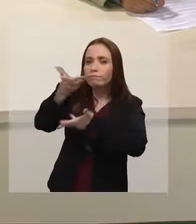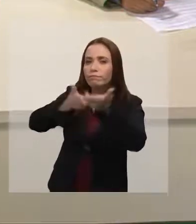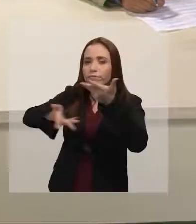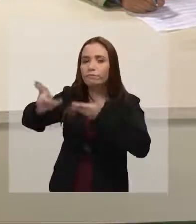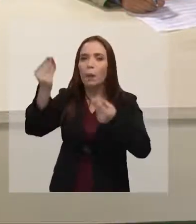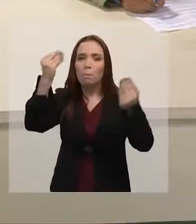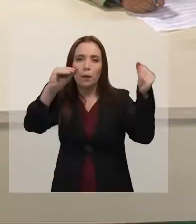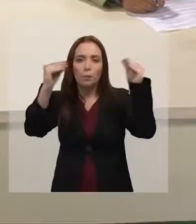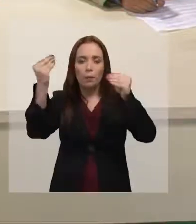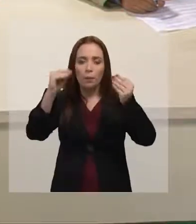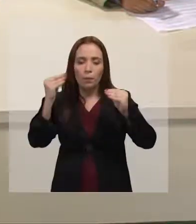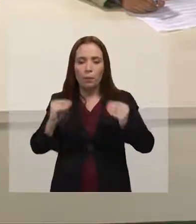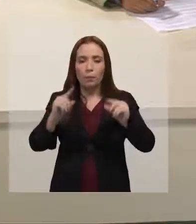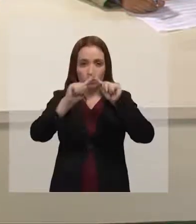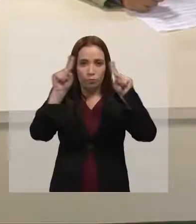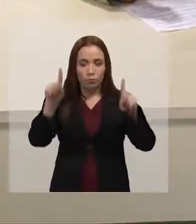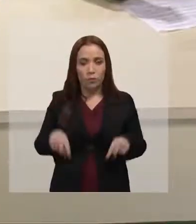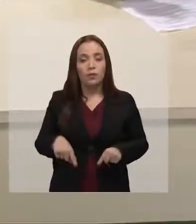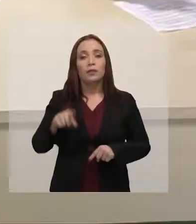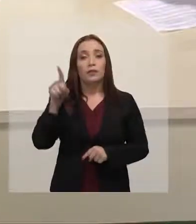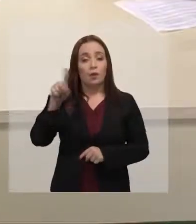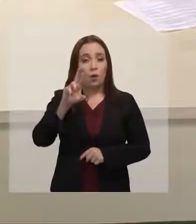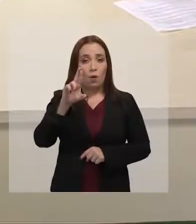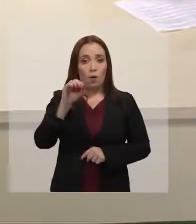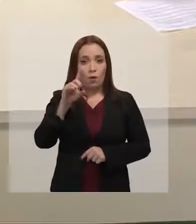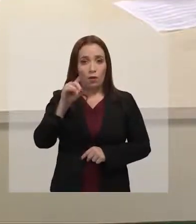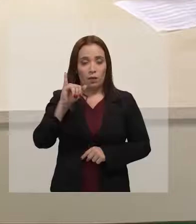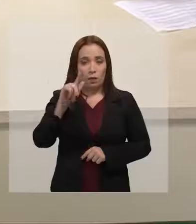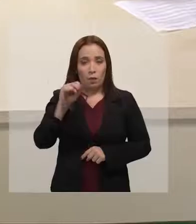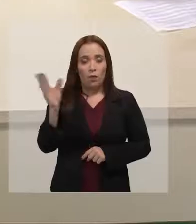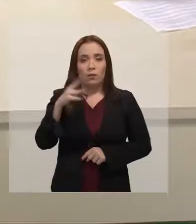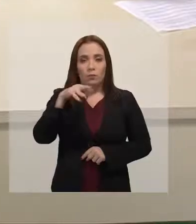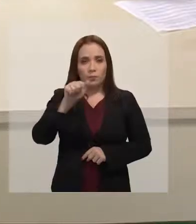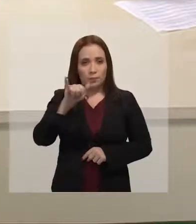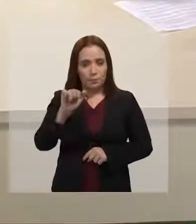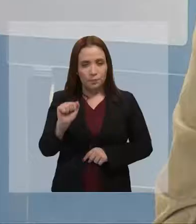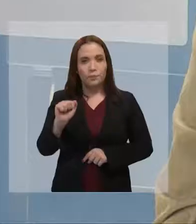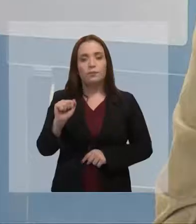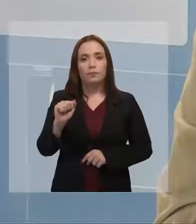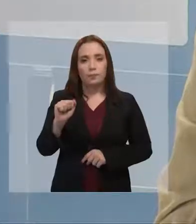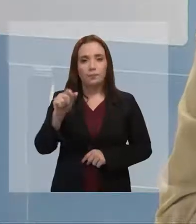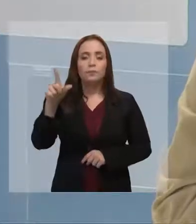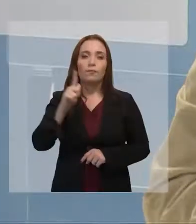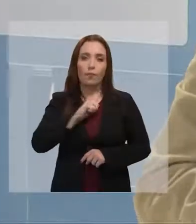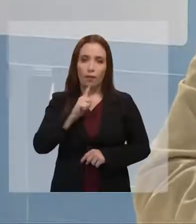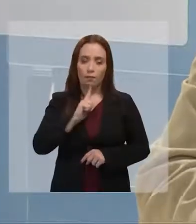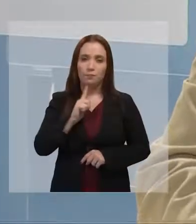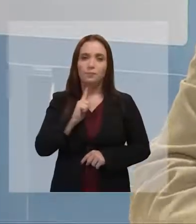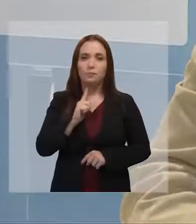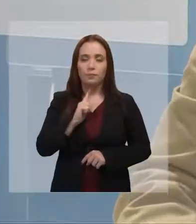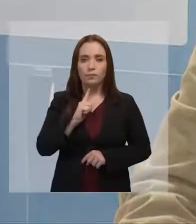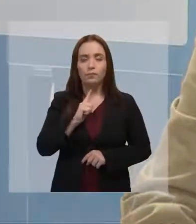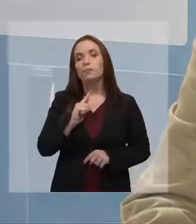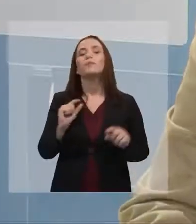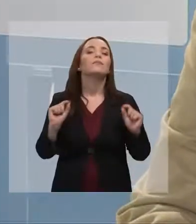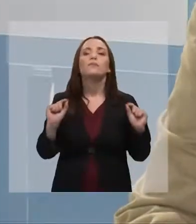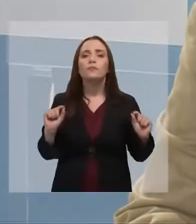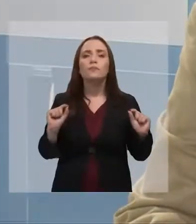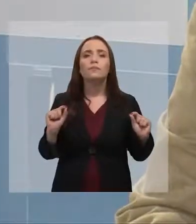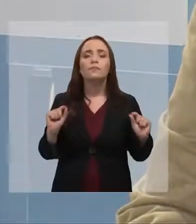E aí o presidente da Câmara, como você muito bem falou, Rodrigo Maia, tem sido aí digamos assim,